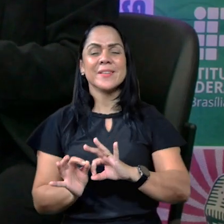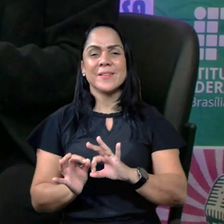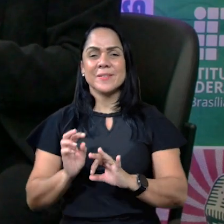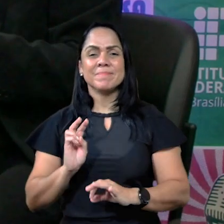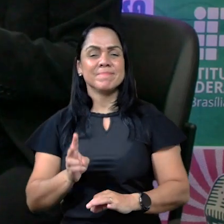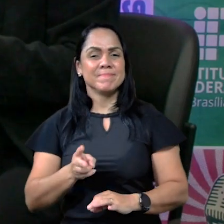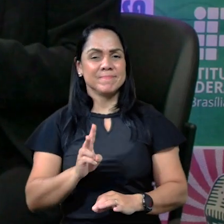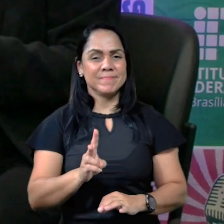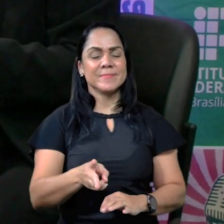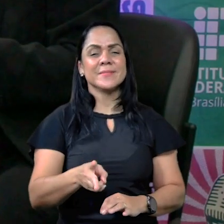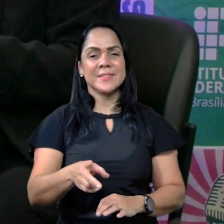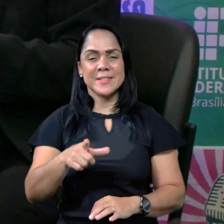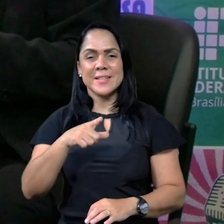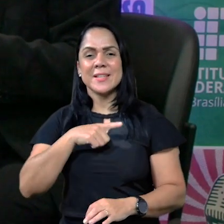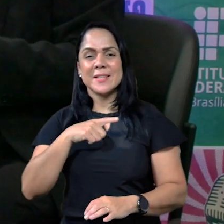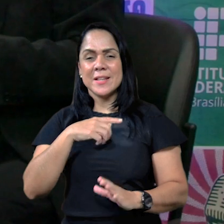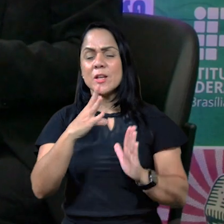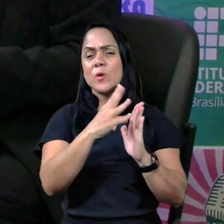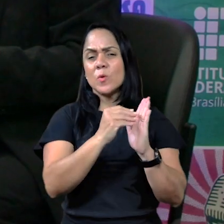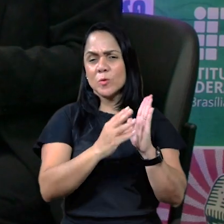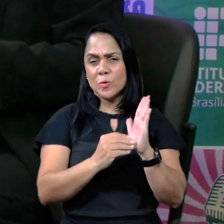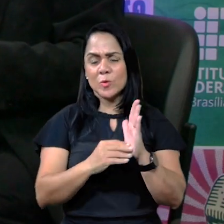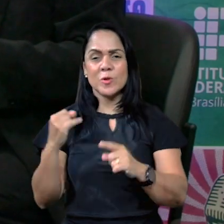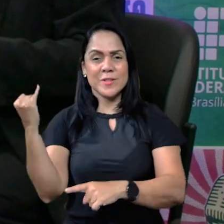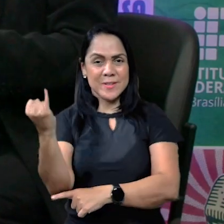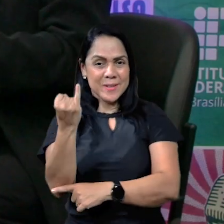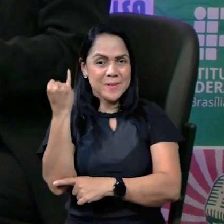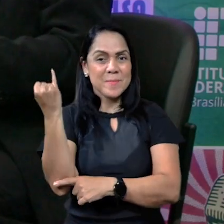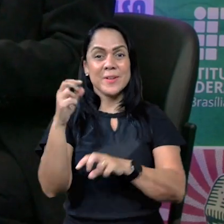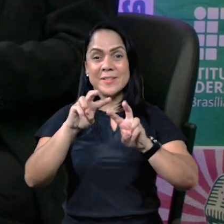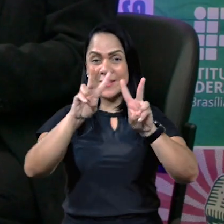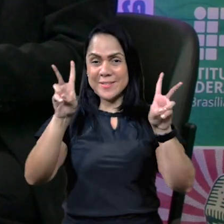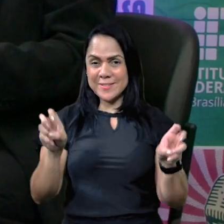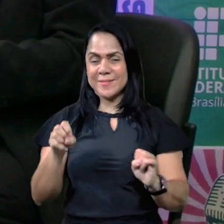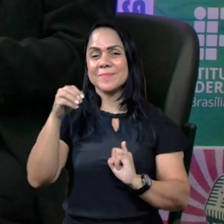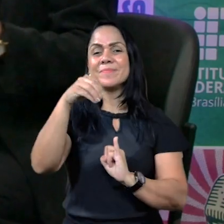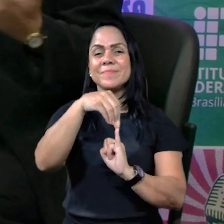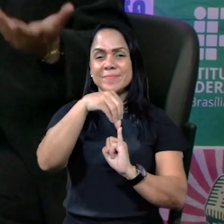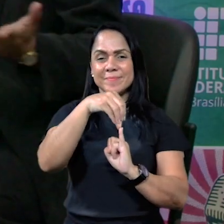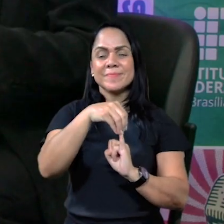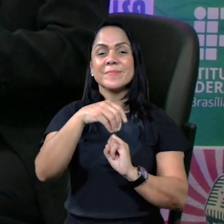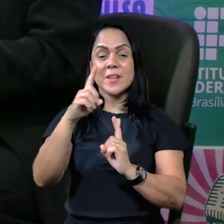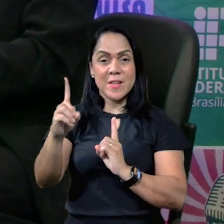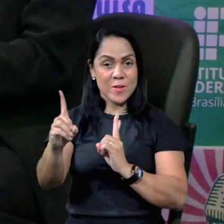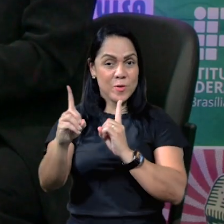rotineira, trazendo conteúdos relevantes e temáticas relacionadas à atuação do IFB. Te